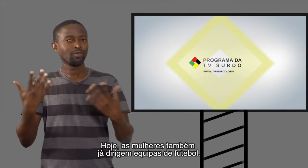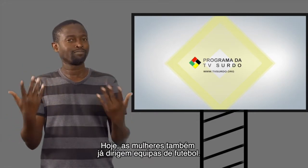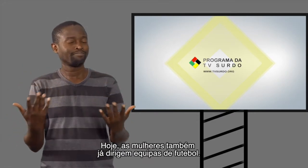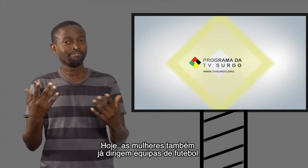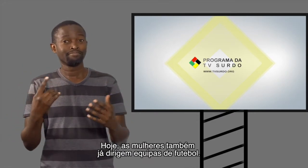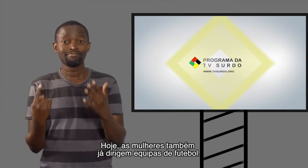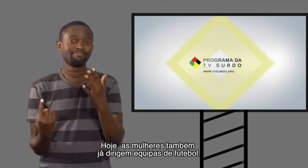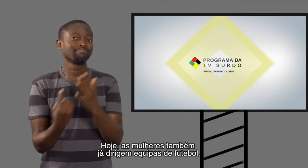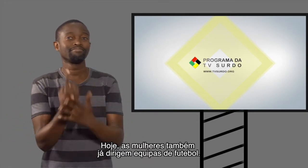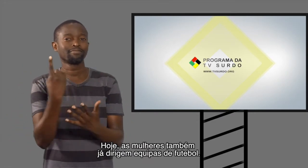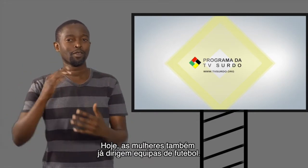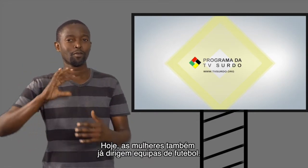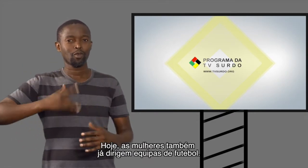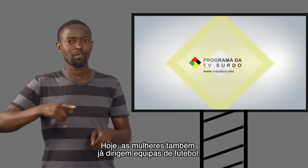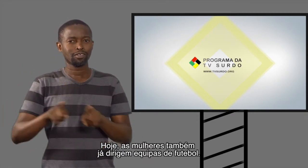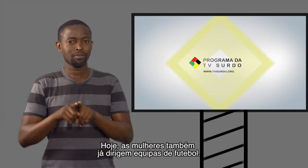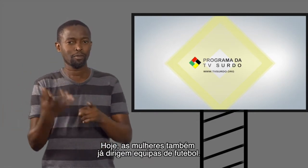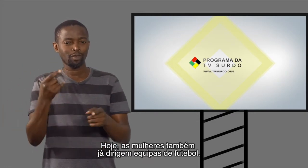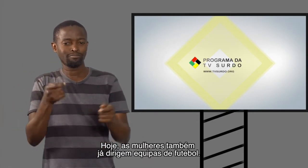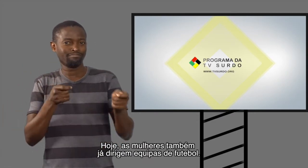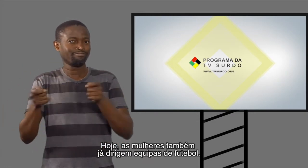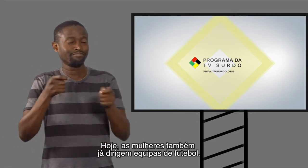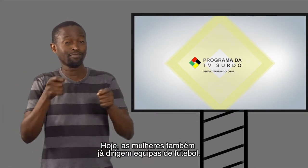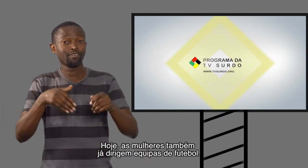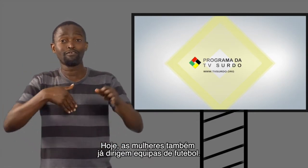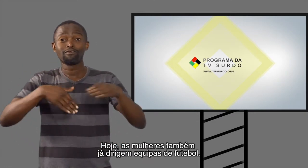também já dirigem equipas de futebol.